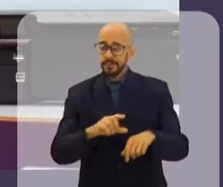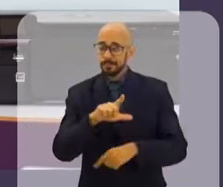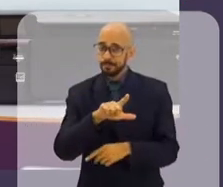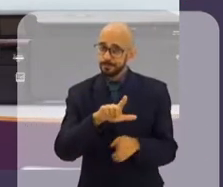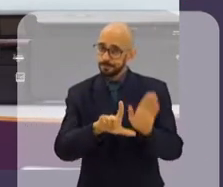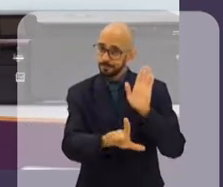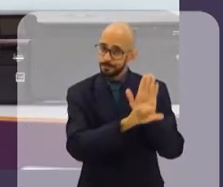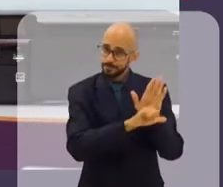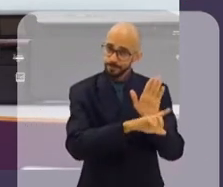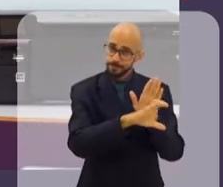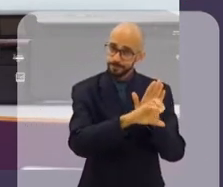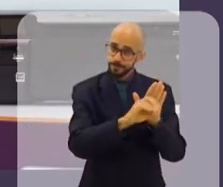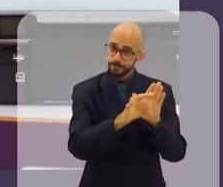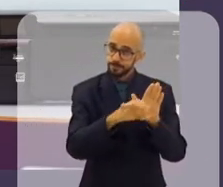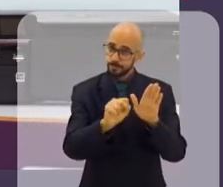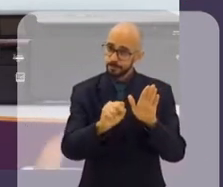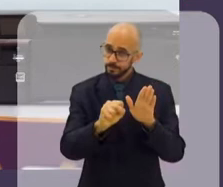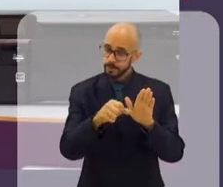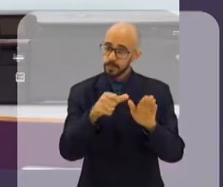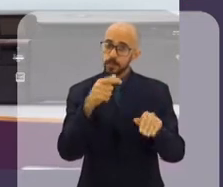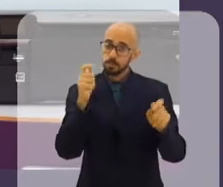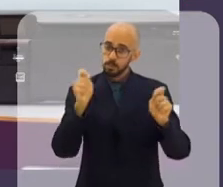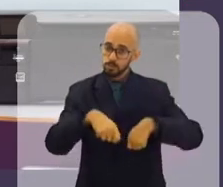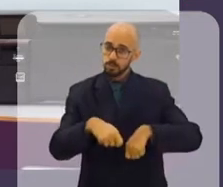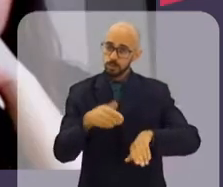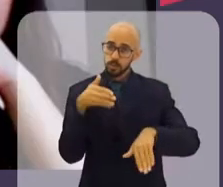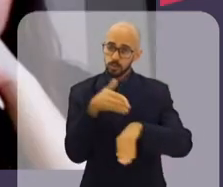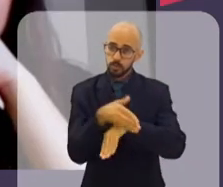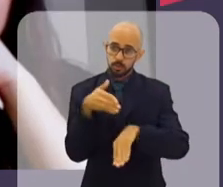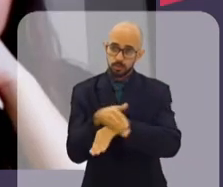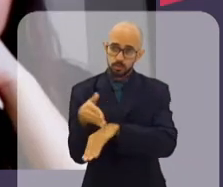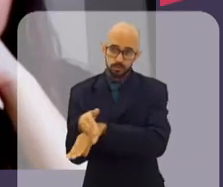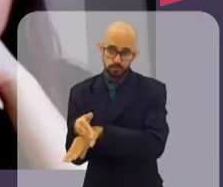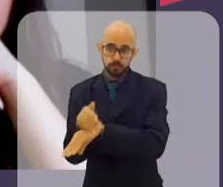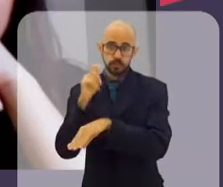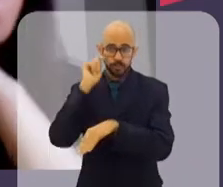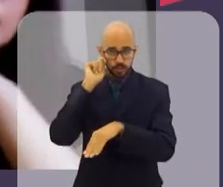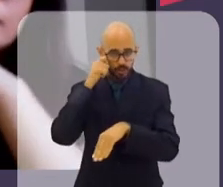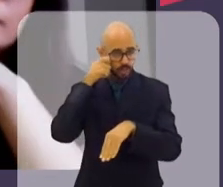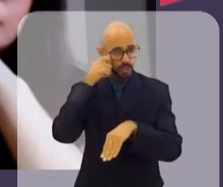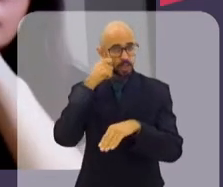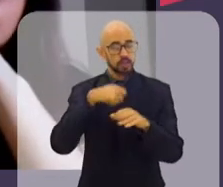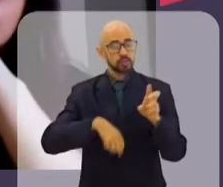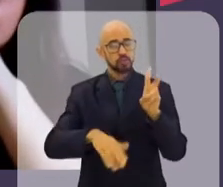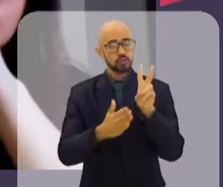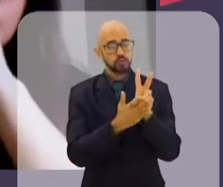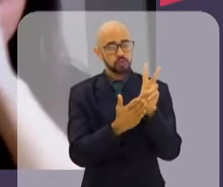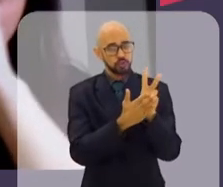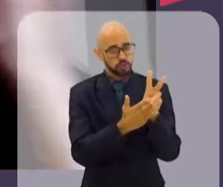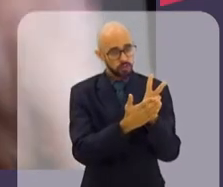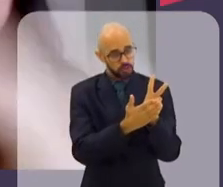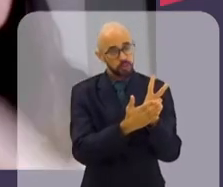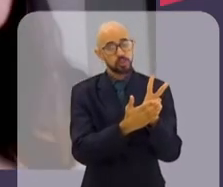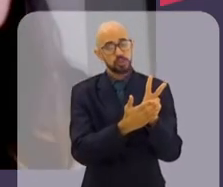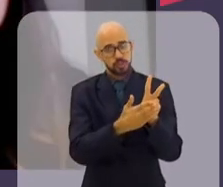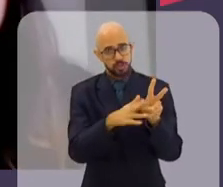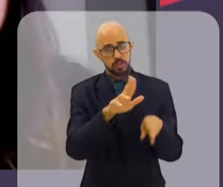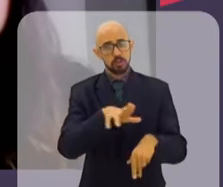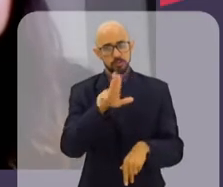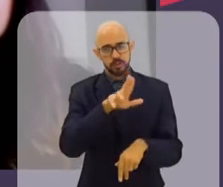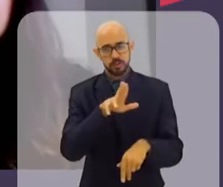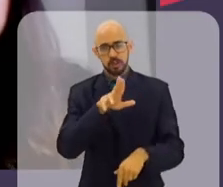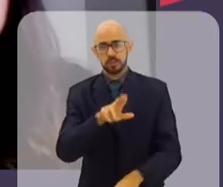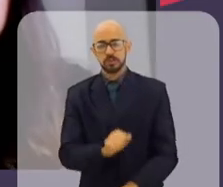de cotas, né? Que possibilitou o um ingresso muito maior de negros, negras, indígenas nas